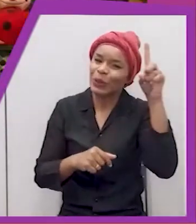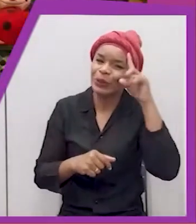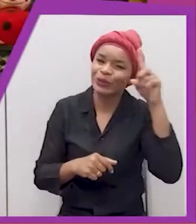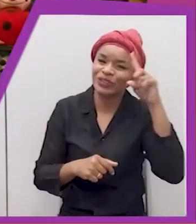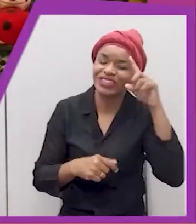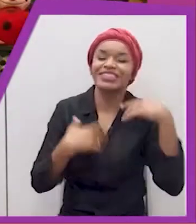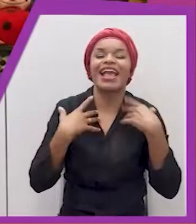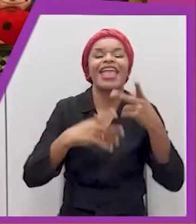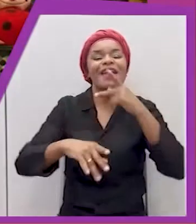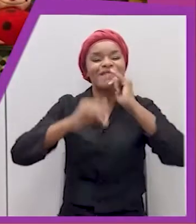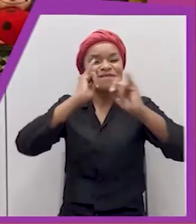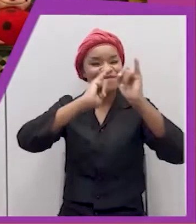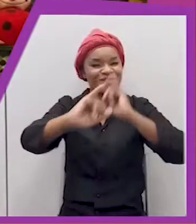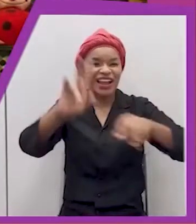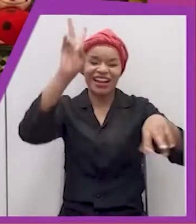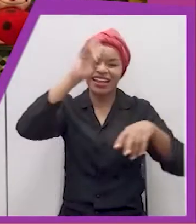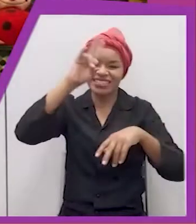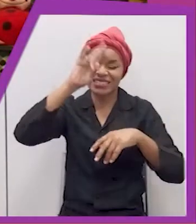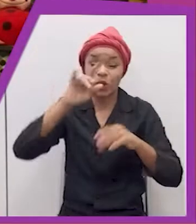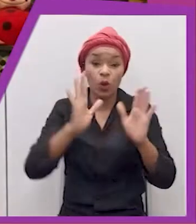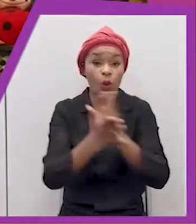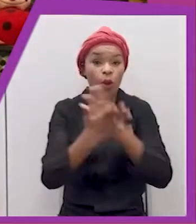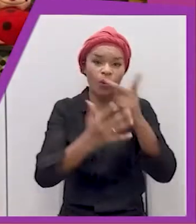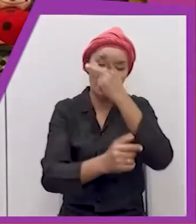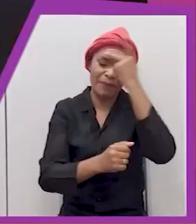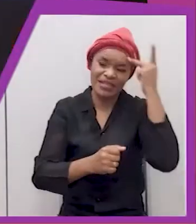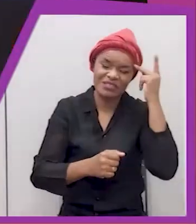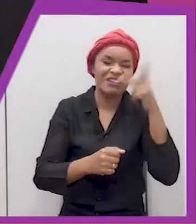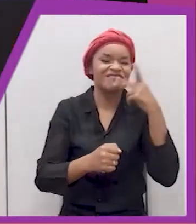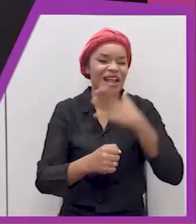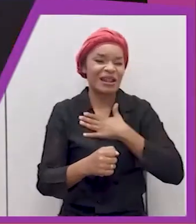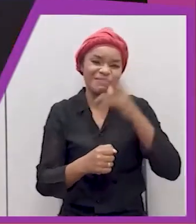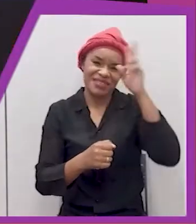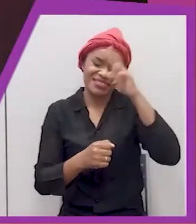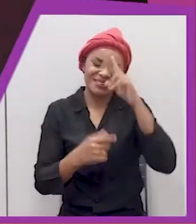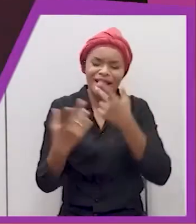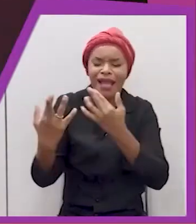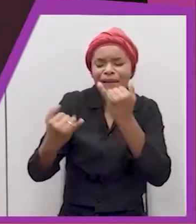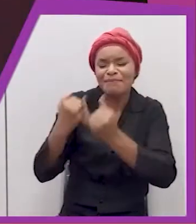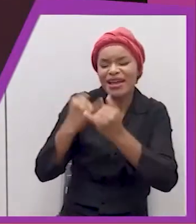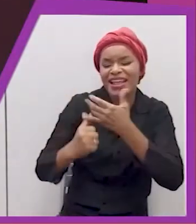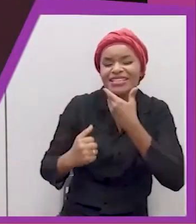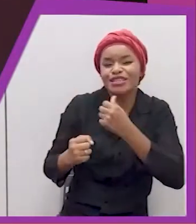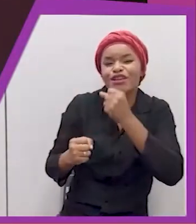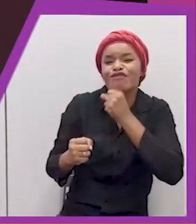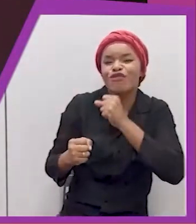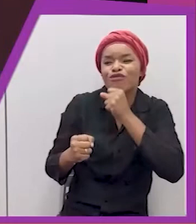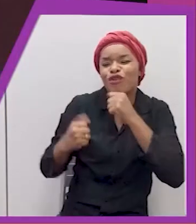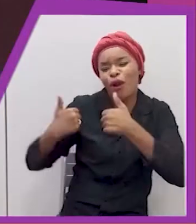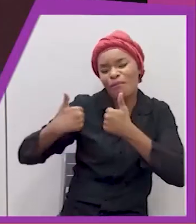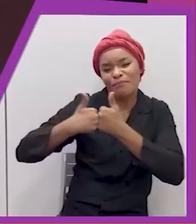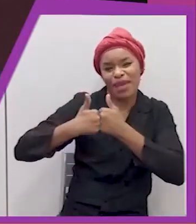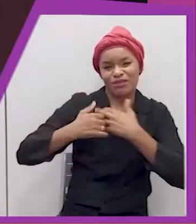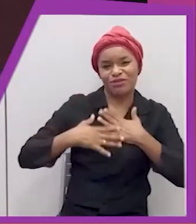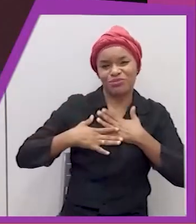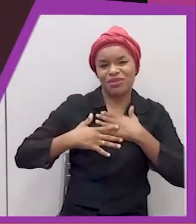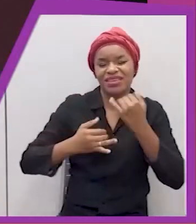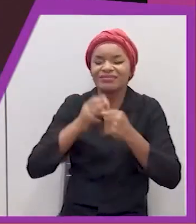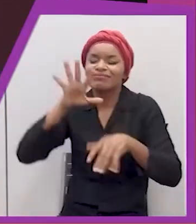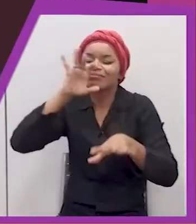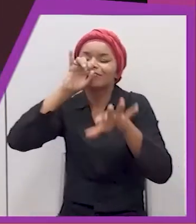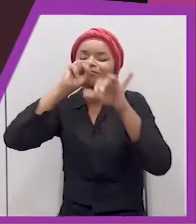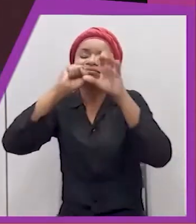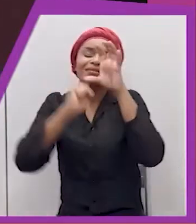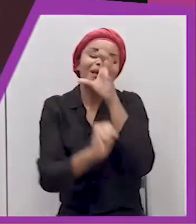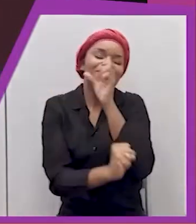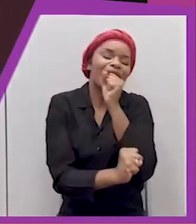palavra aí falei parar o padeiro parar o padeiro o paradeiro do Padeiro já sei vou fazer uma história